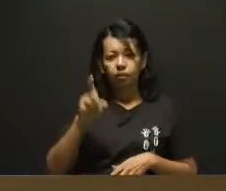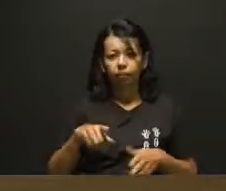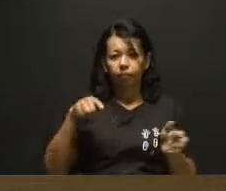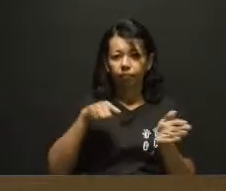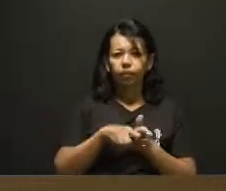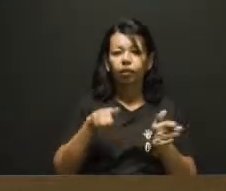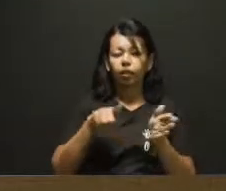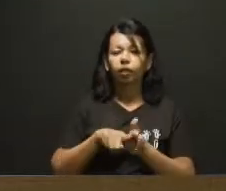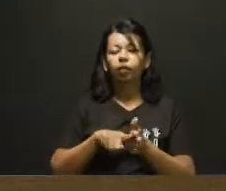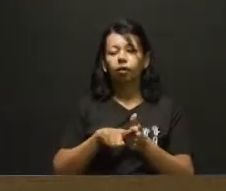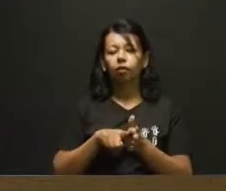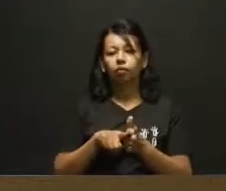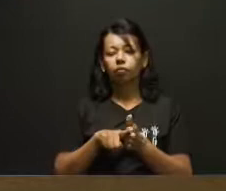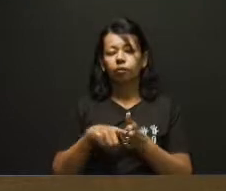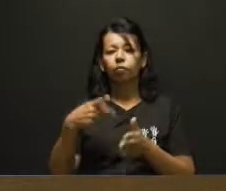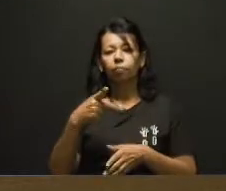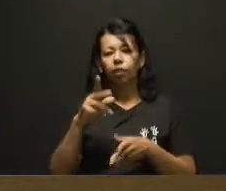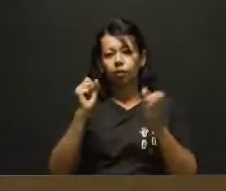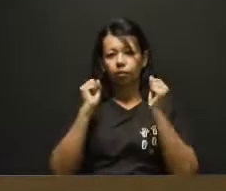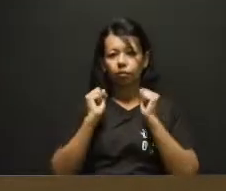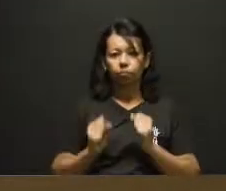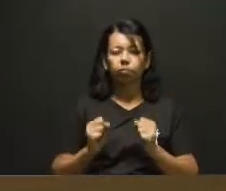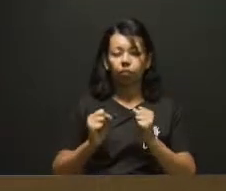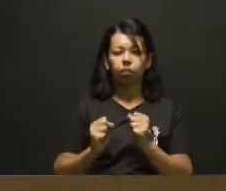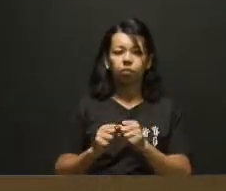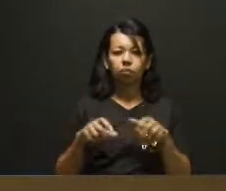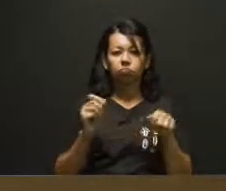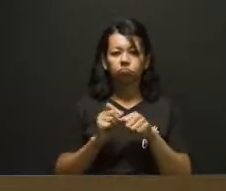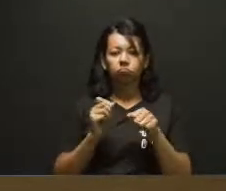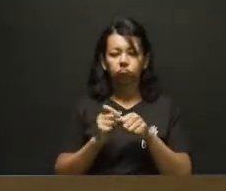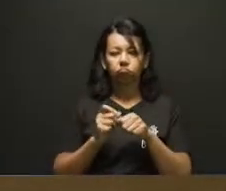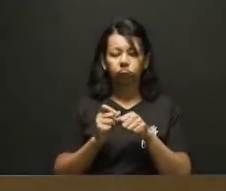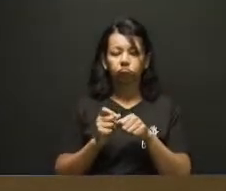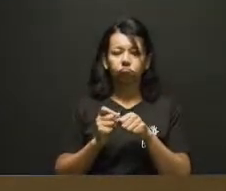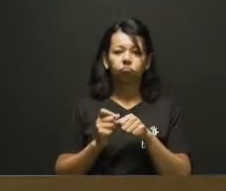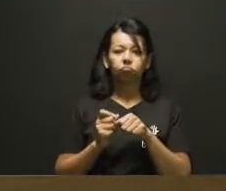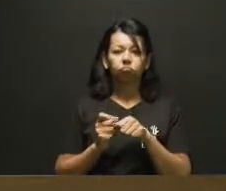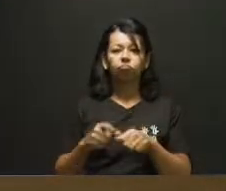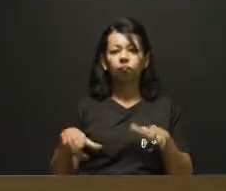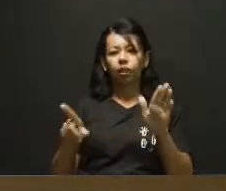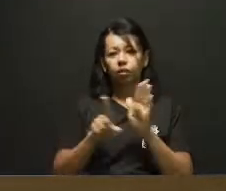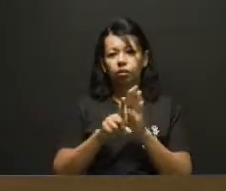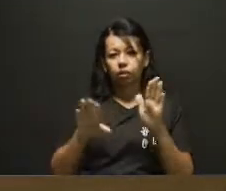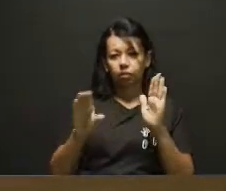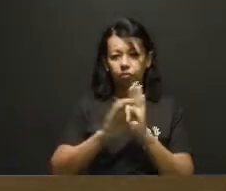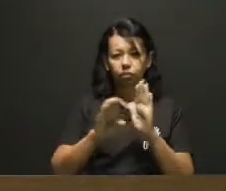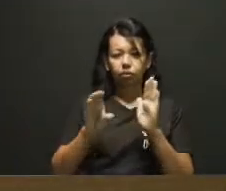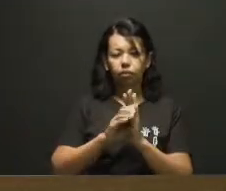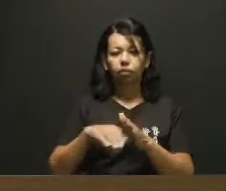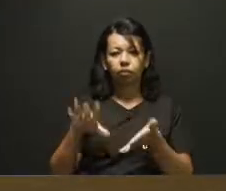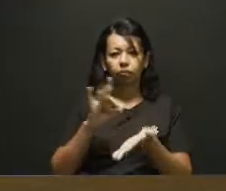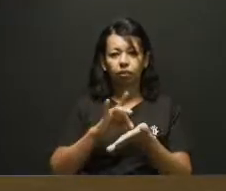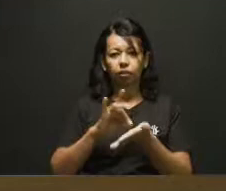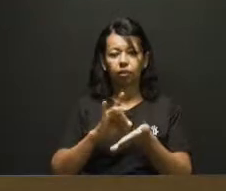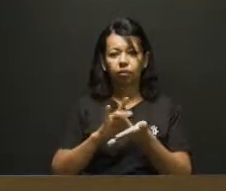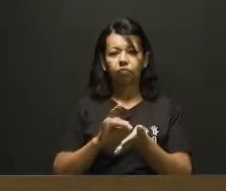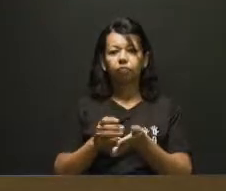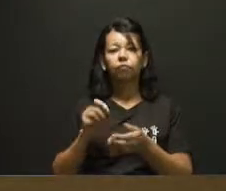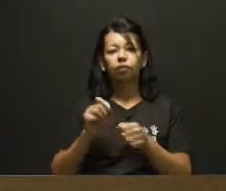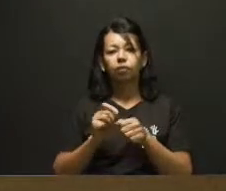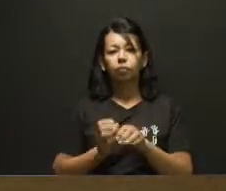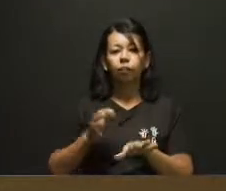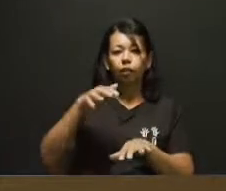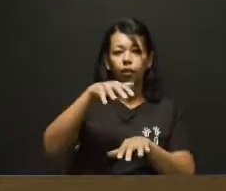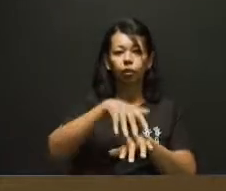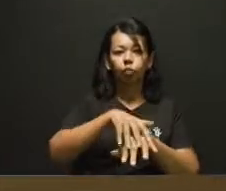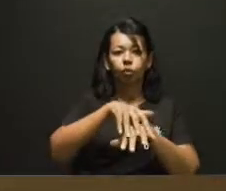implacável para que a gente possa fazer dar uma efetividade às leis a constituição e realmente fazer uma inclusão efetiva das